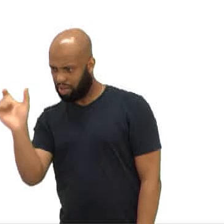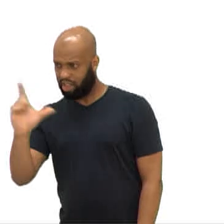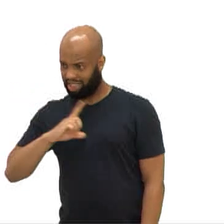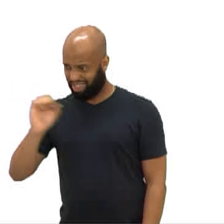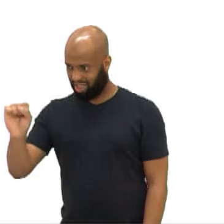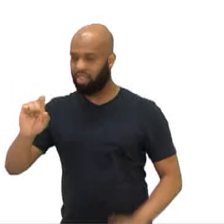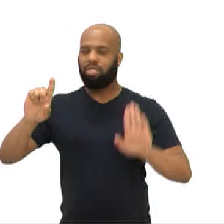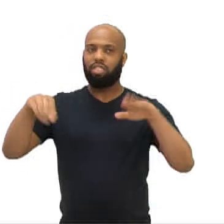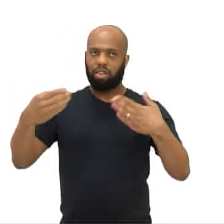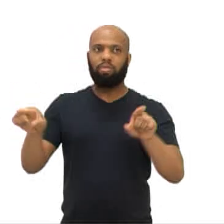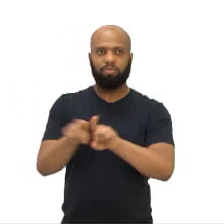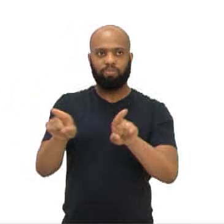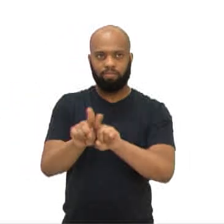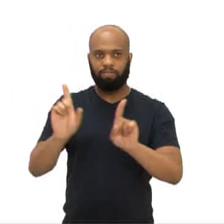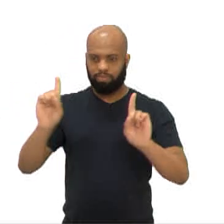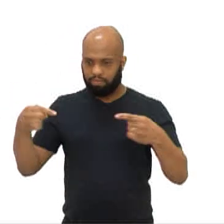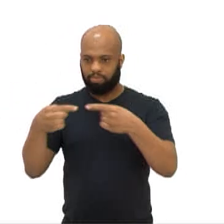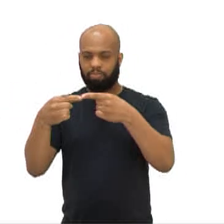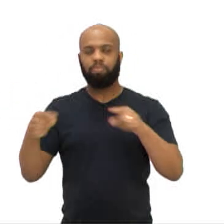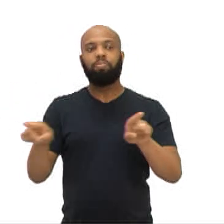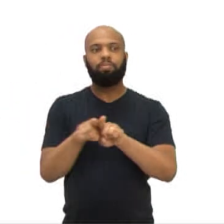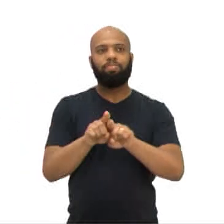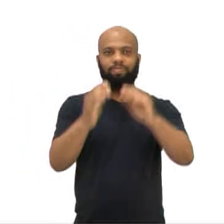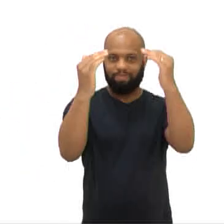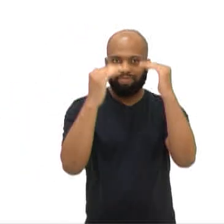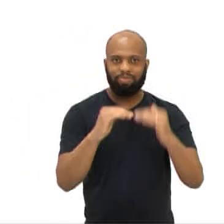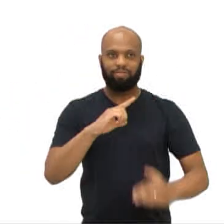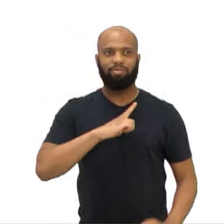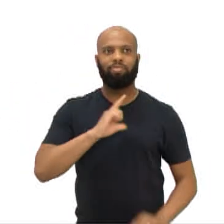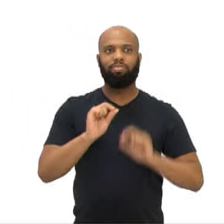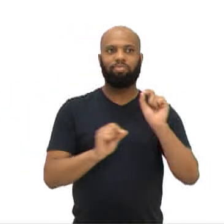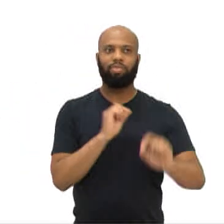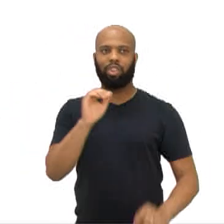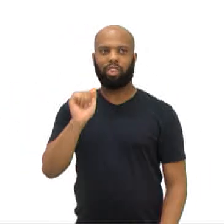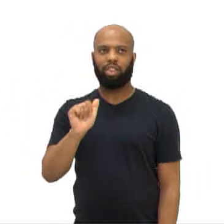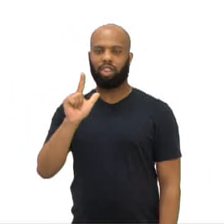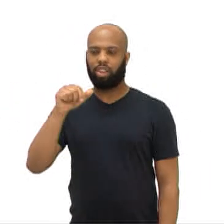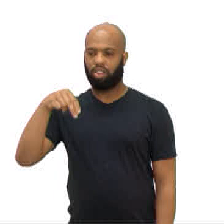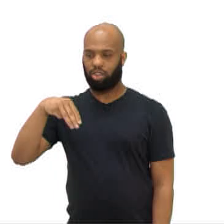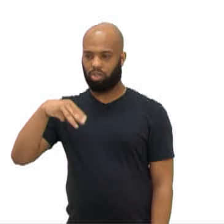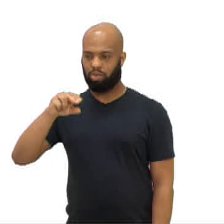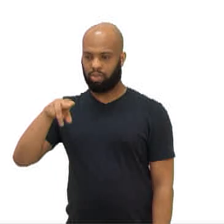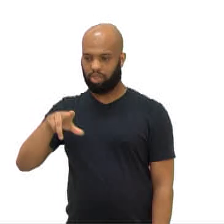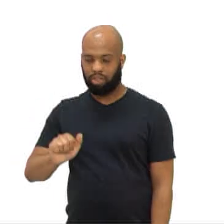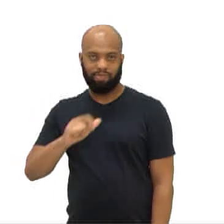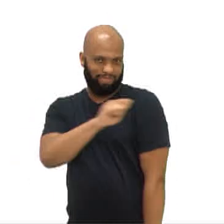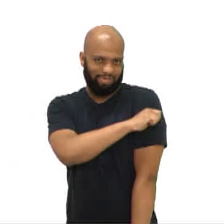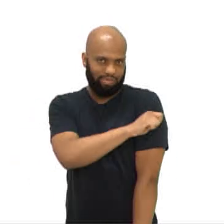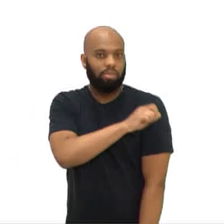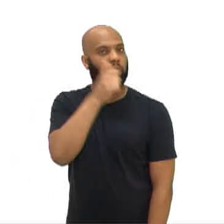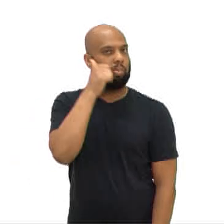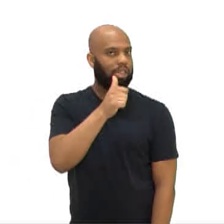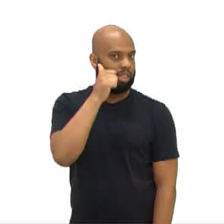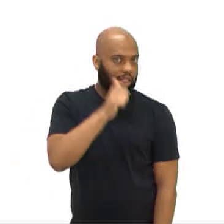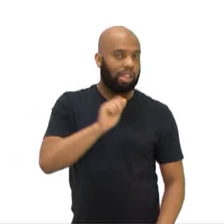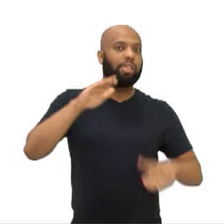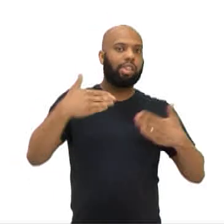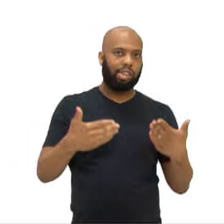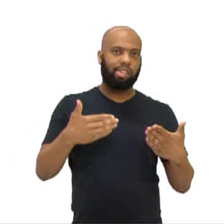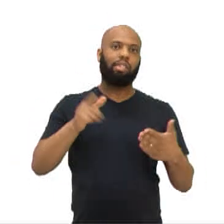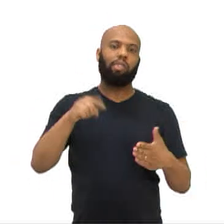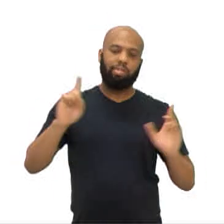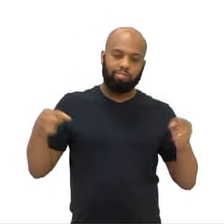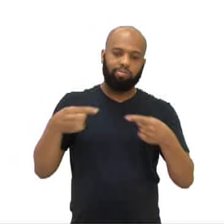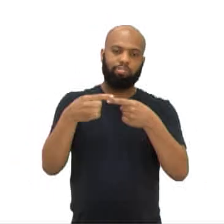exemplos. Alumna é um substantivo feminino singular. Então, mucha alumna. Alumnas é